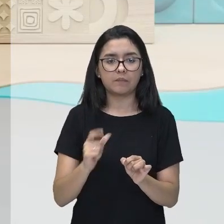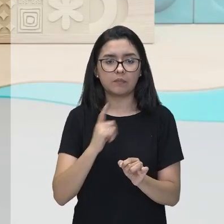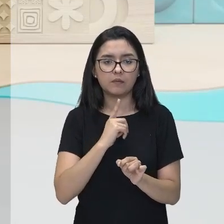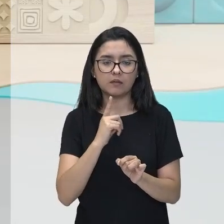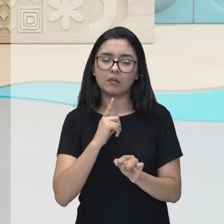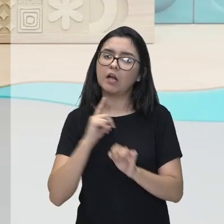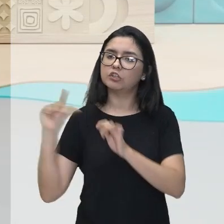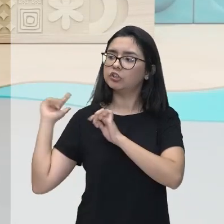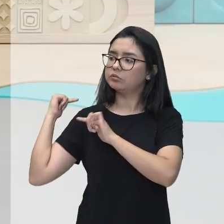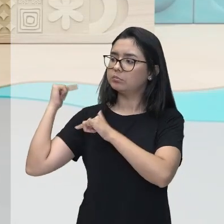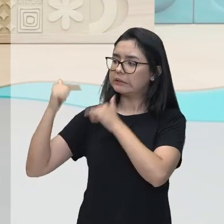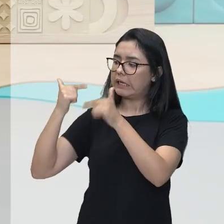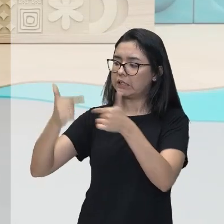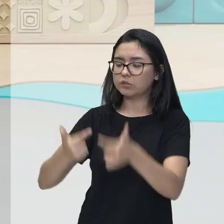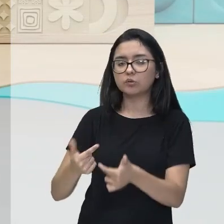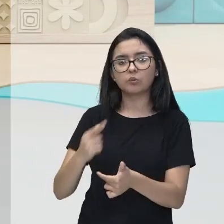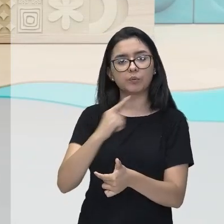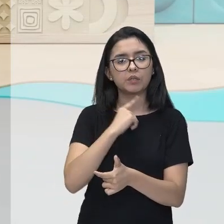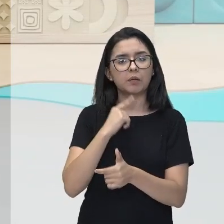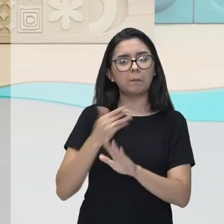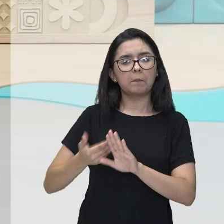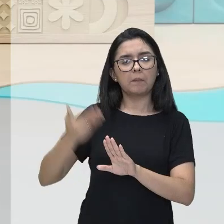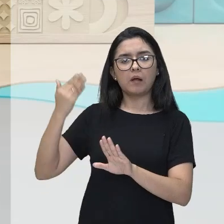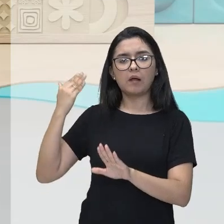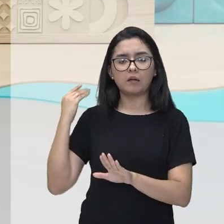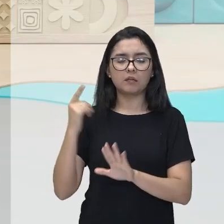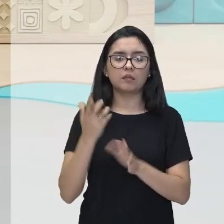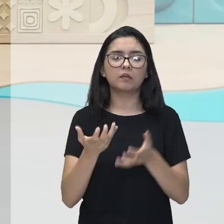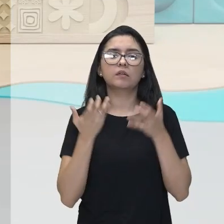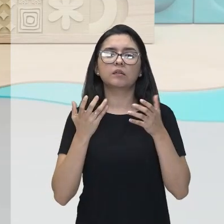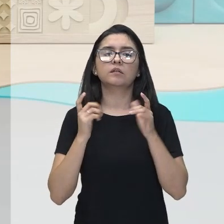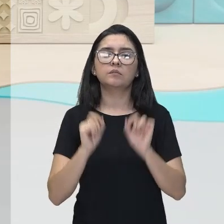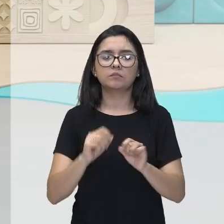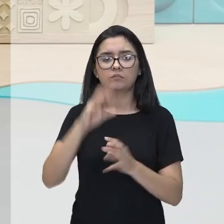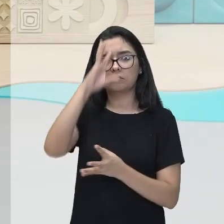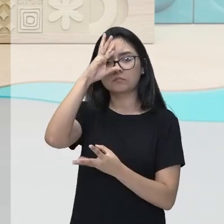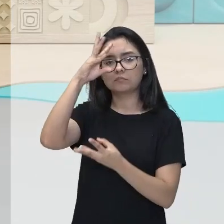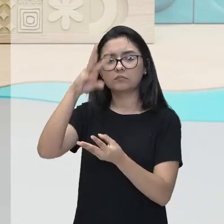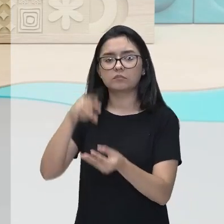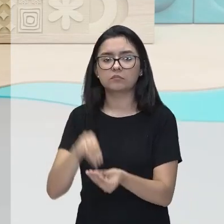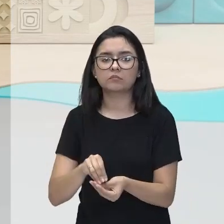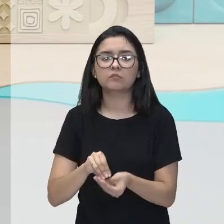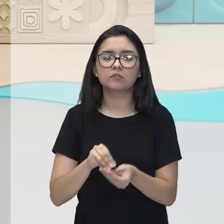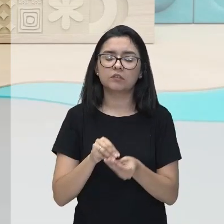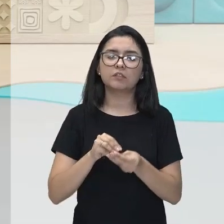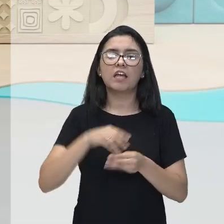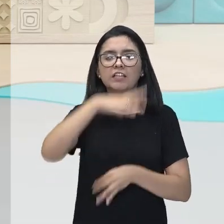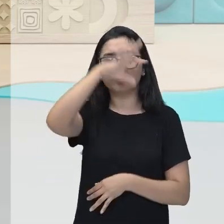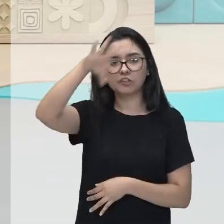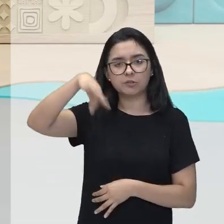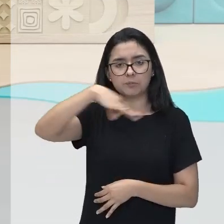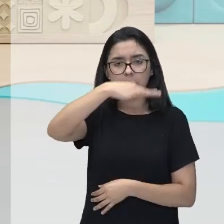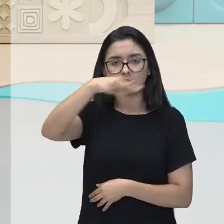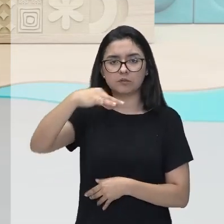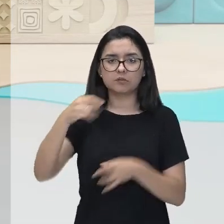suas tradições exigiam em busca de um entendimento da espiritualidade